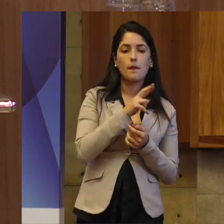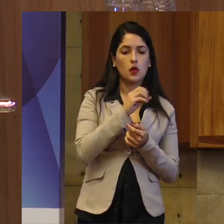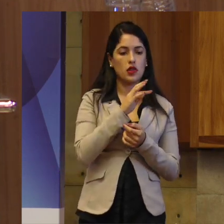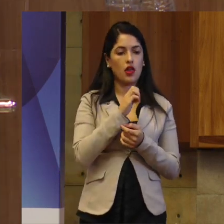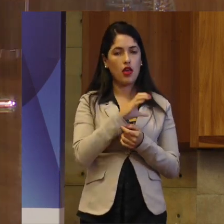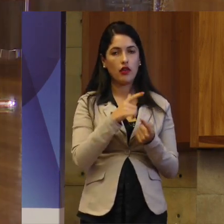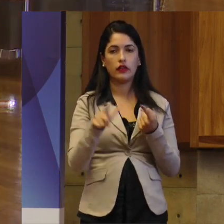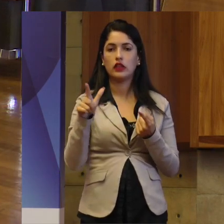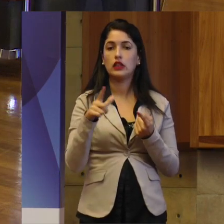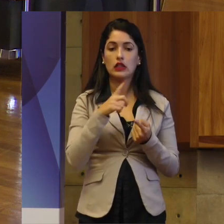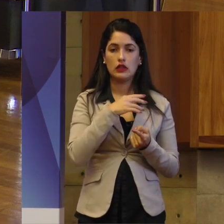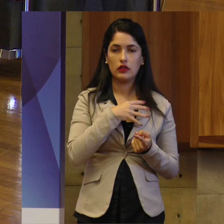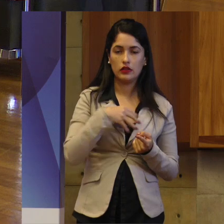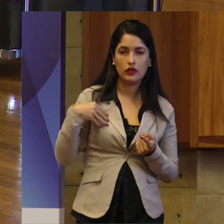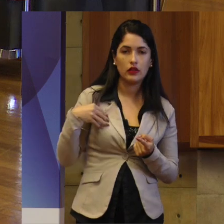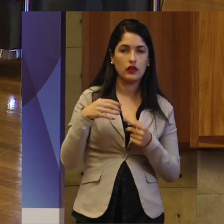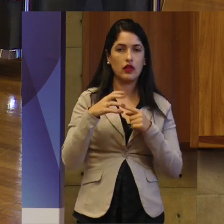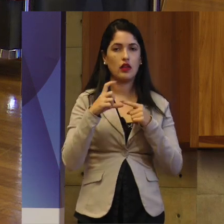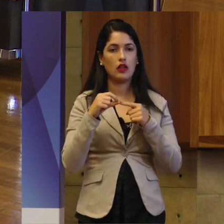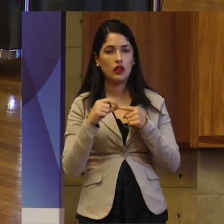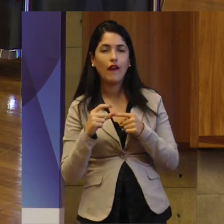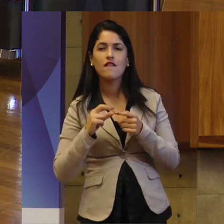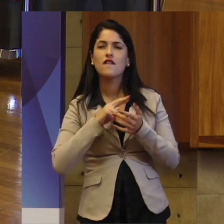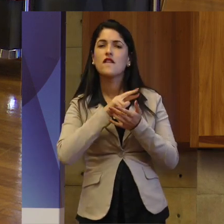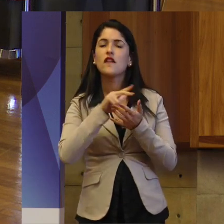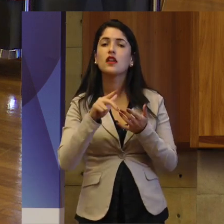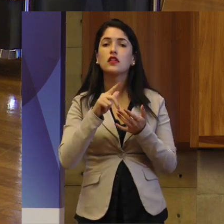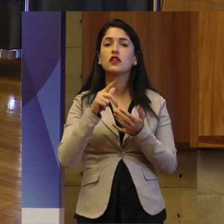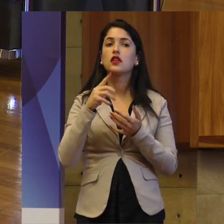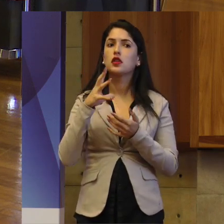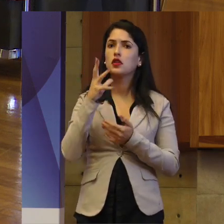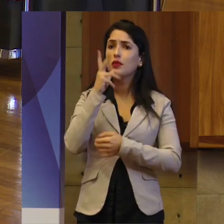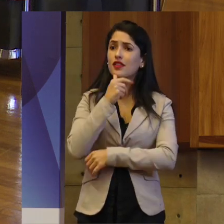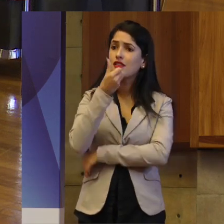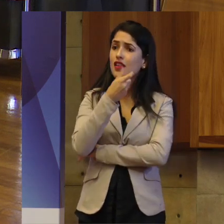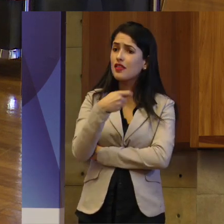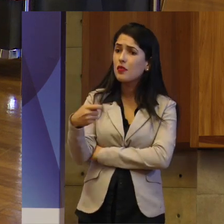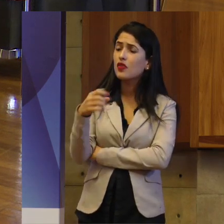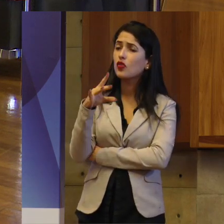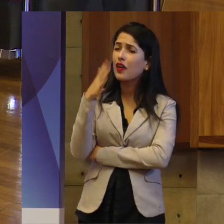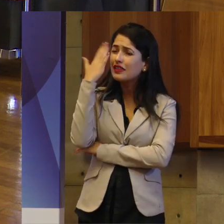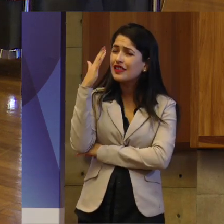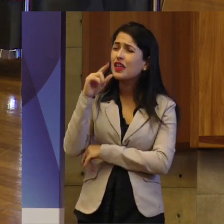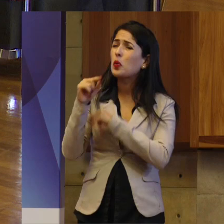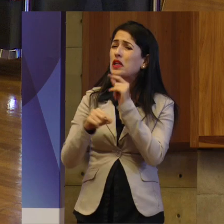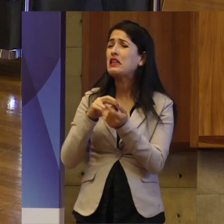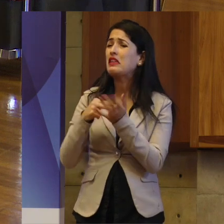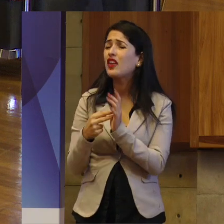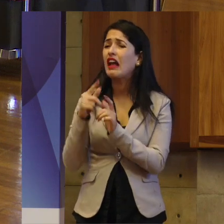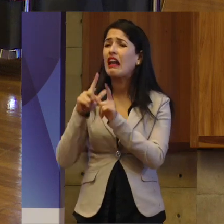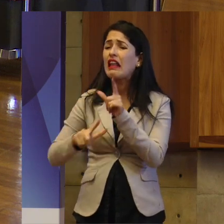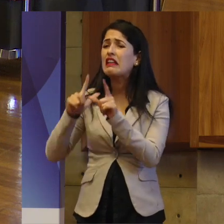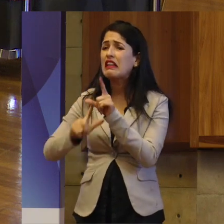Senai, Embrapi, CGI. Quando eu assumi esse departamento, eu levei 6 meses só entendendo a sopa de letrinhas, né, e visitando as